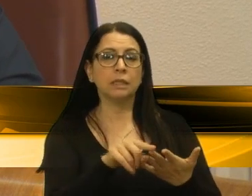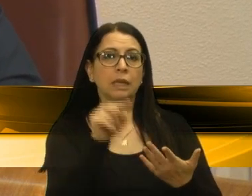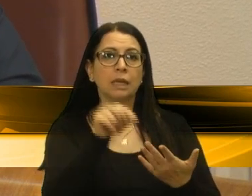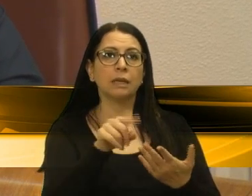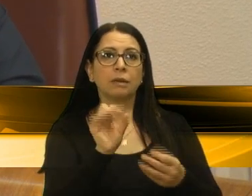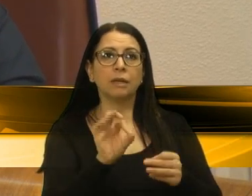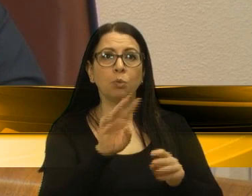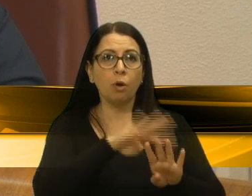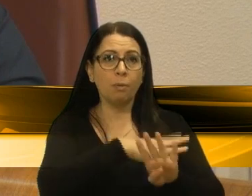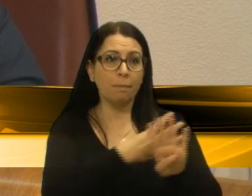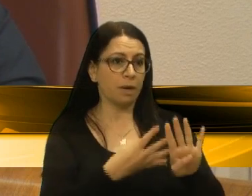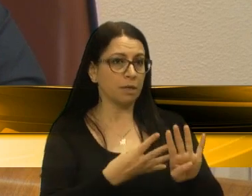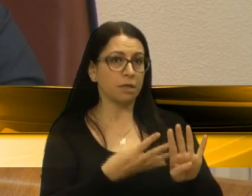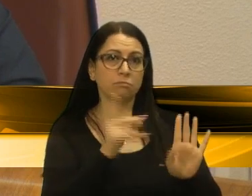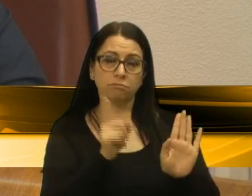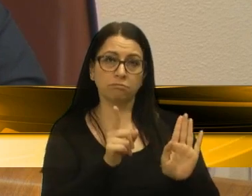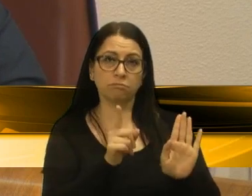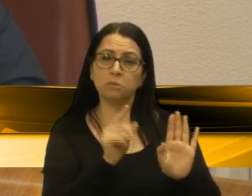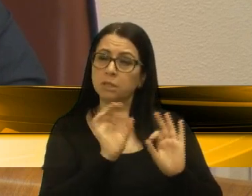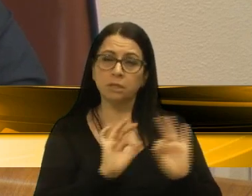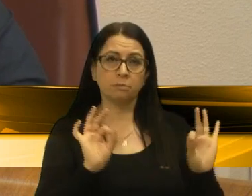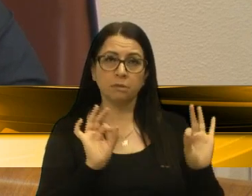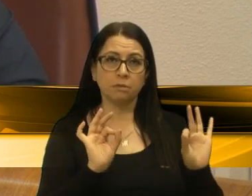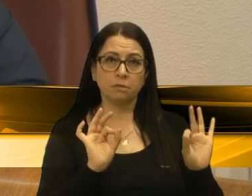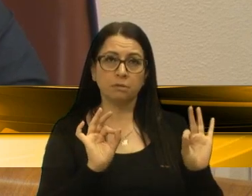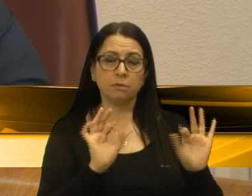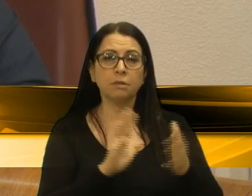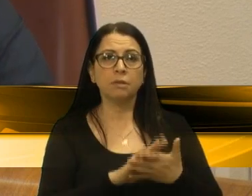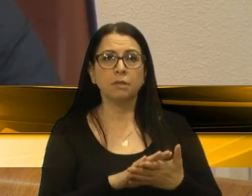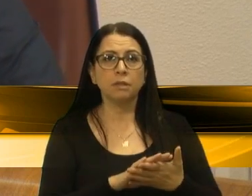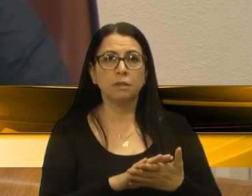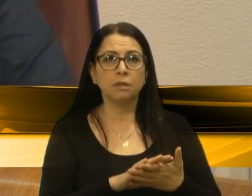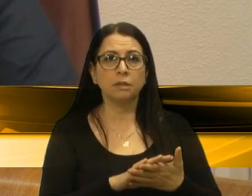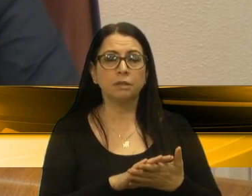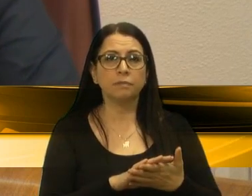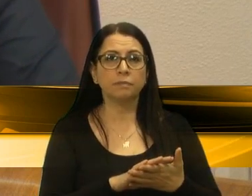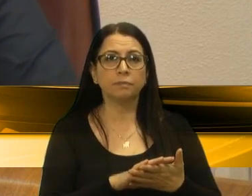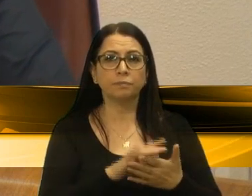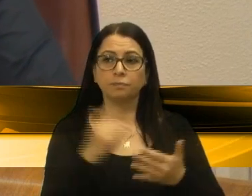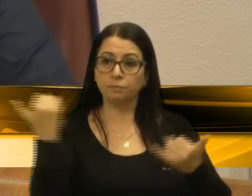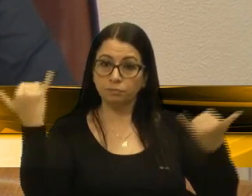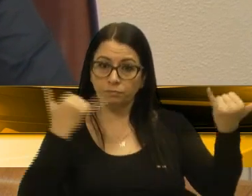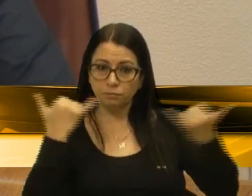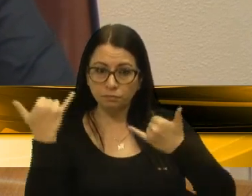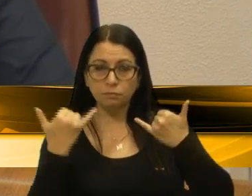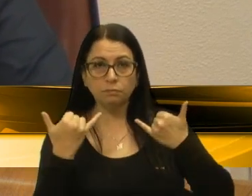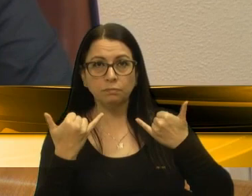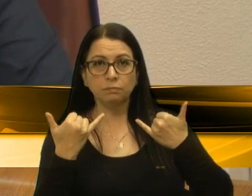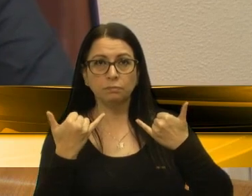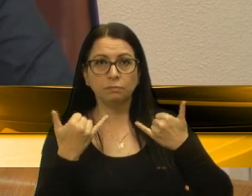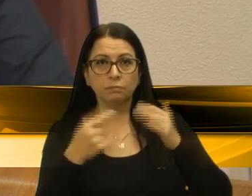Então, exigimos a partir daí... Só um pouquinho aqui. Nós estamos invertendo um pouco a situação.